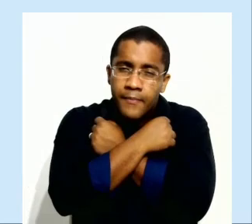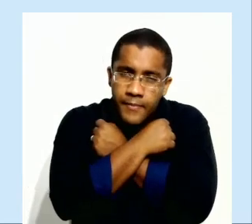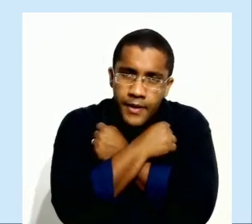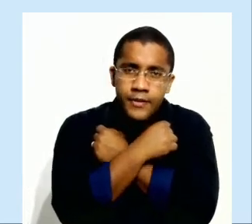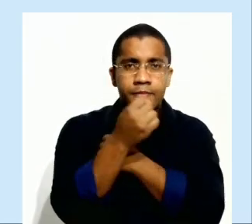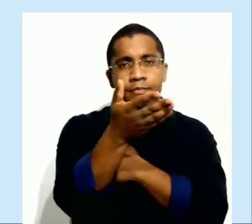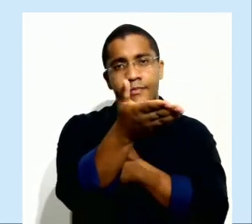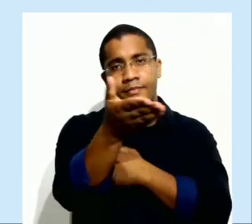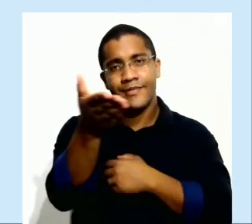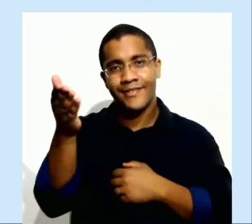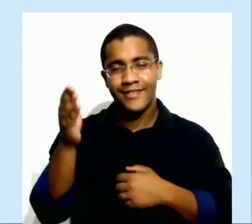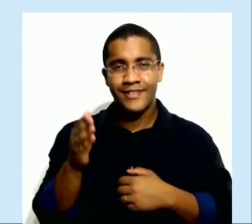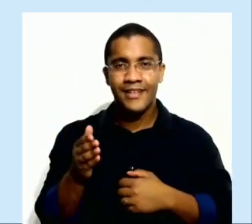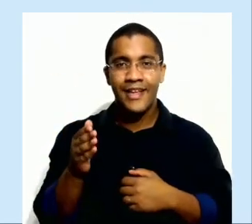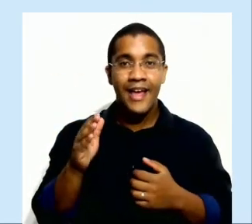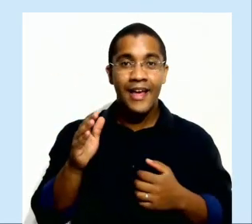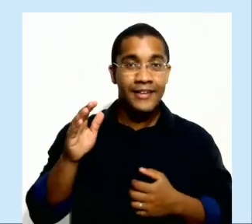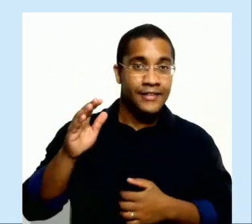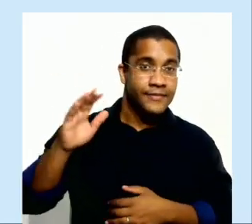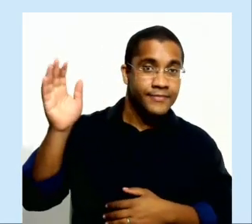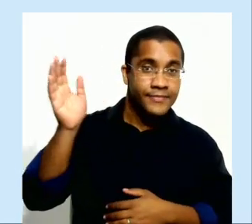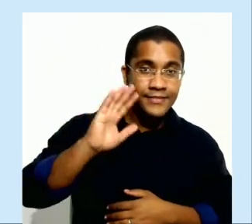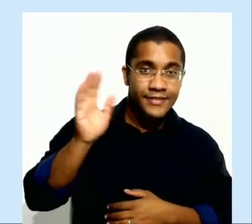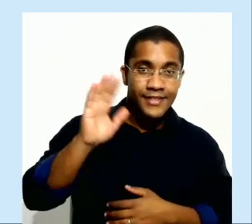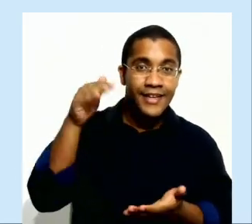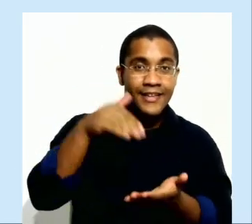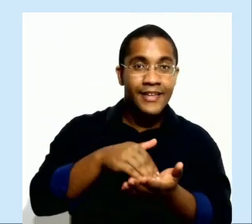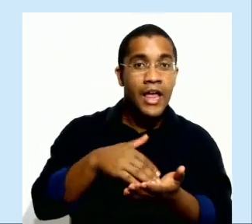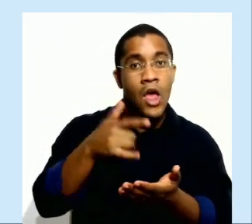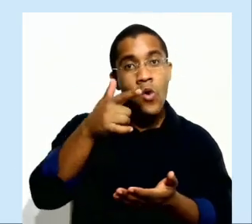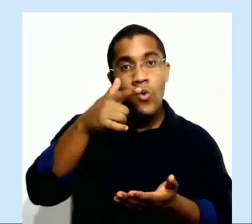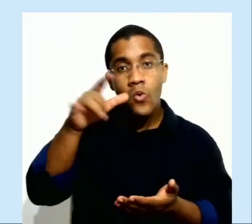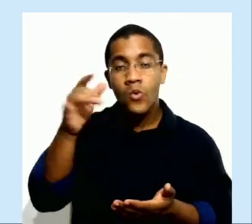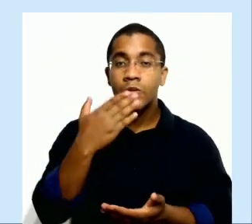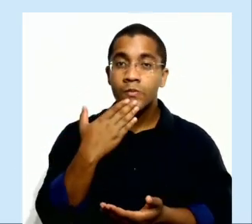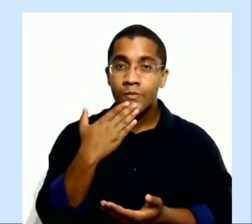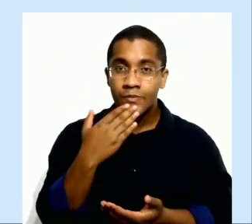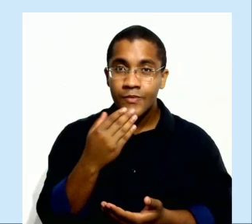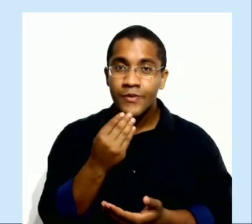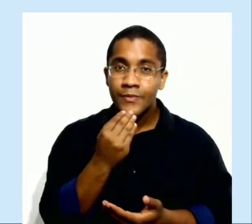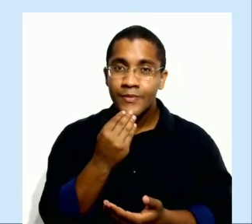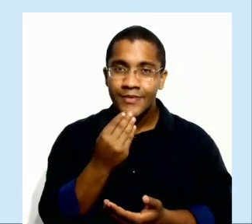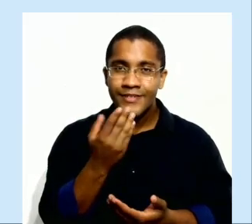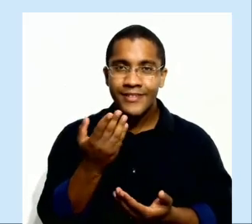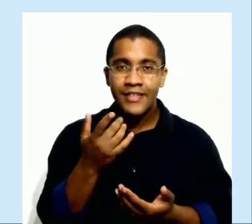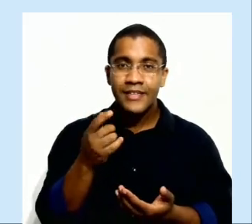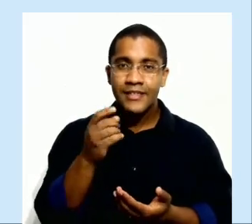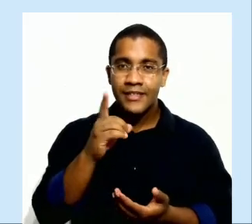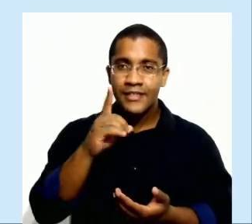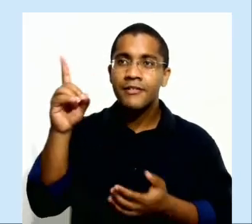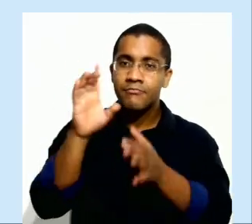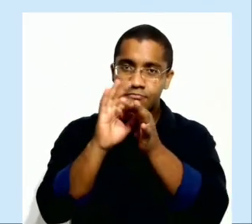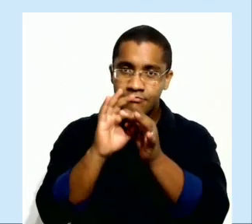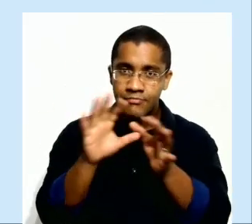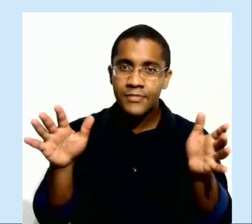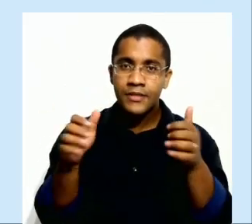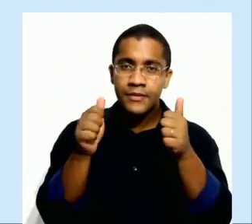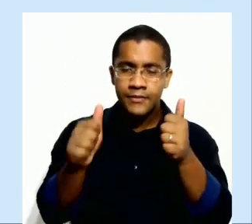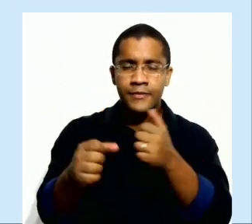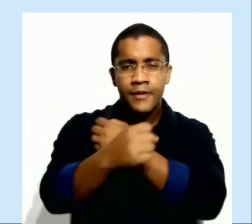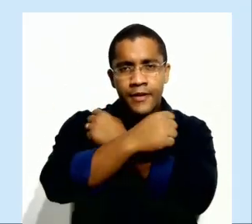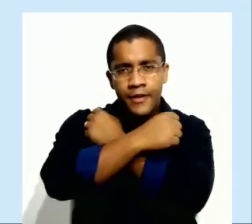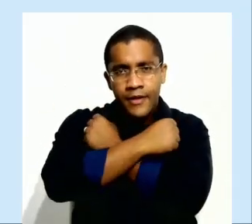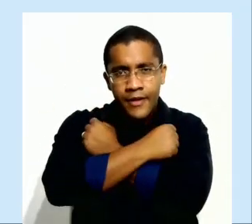um abraço fraterno para vocês e até a próxima oportunidade, né, se Deus